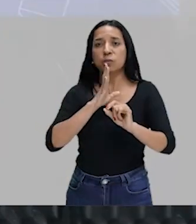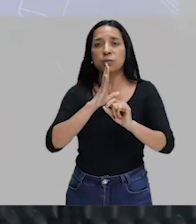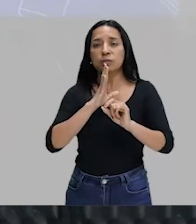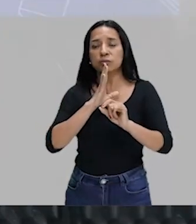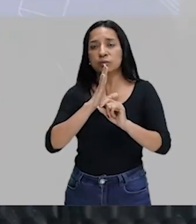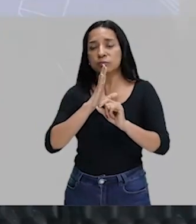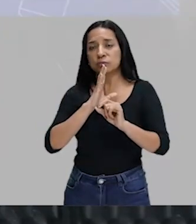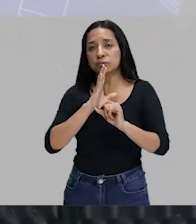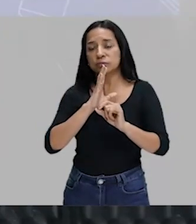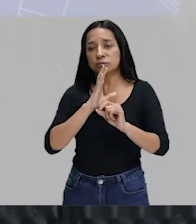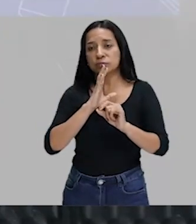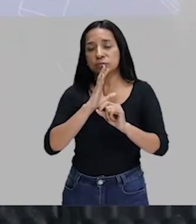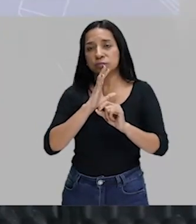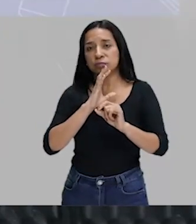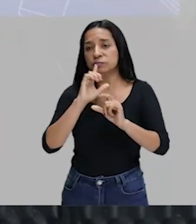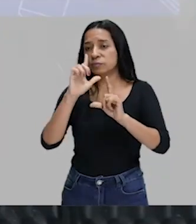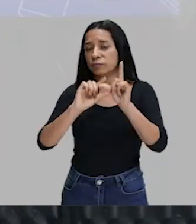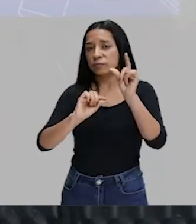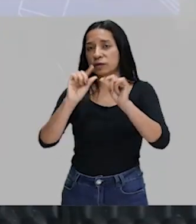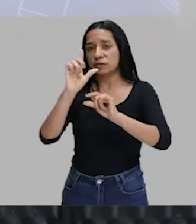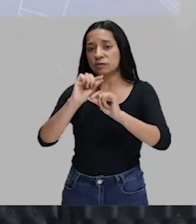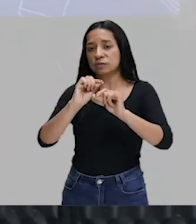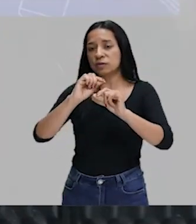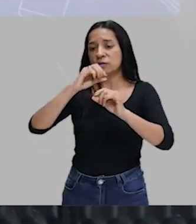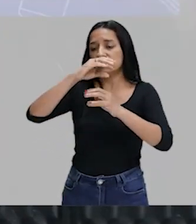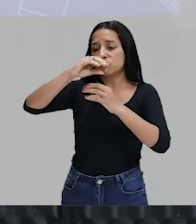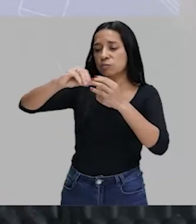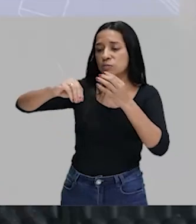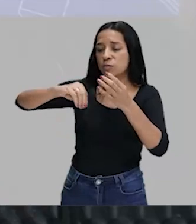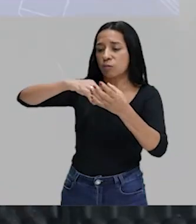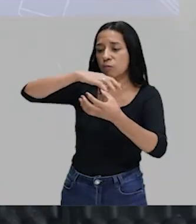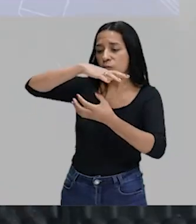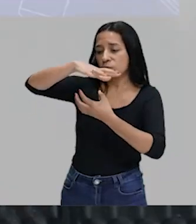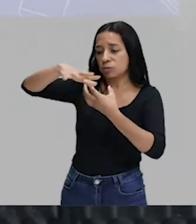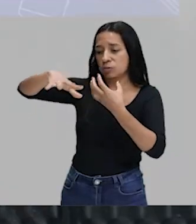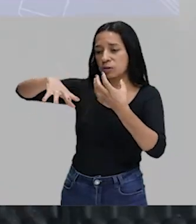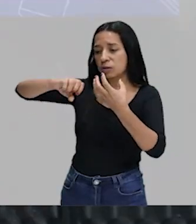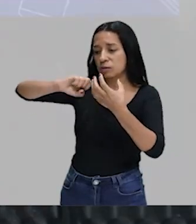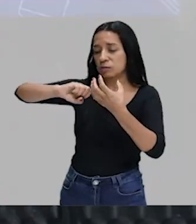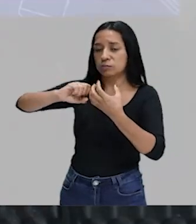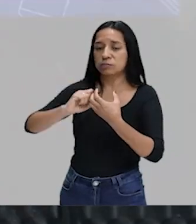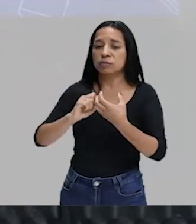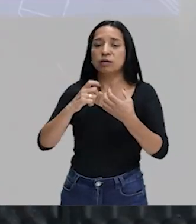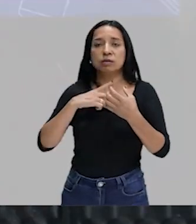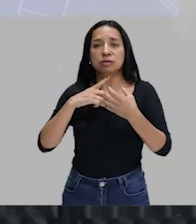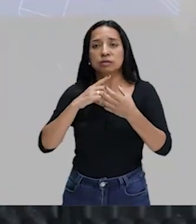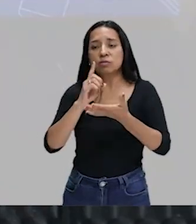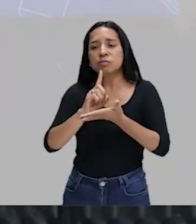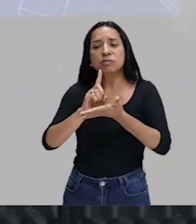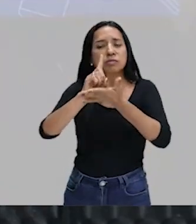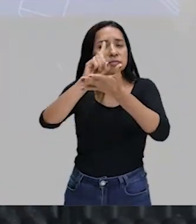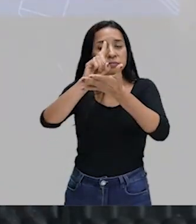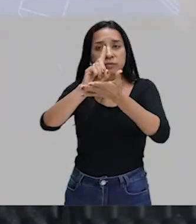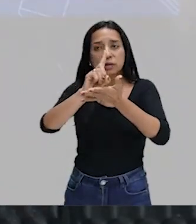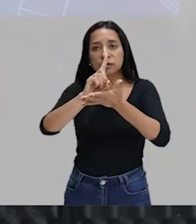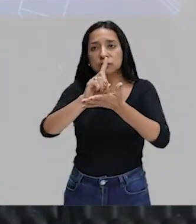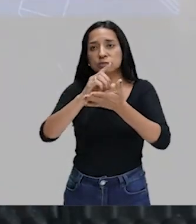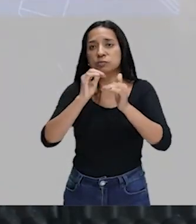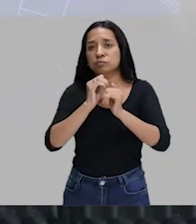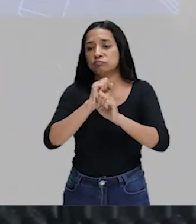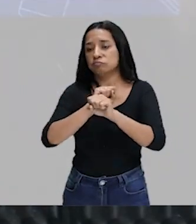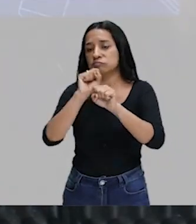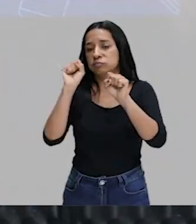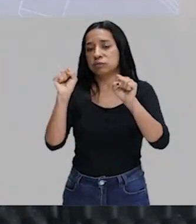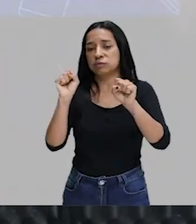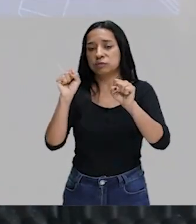conhecemos, as estrelas que são rodeadas por sistemas, elas têm uma gravidade muito grande, certo? Porque a estrela,